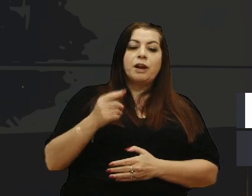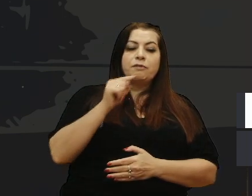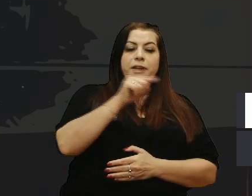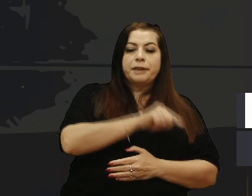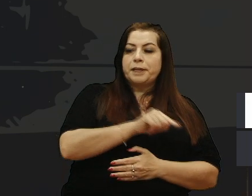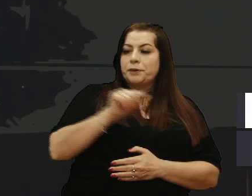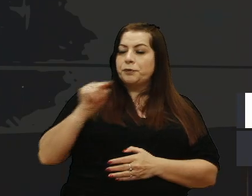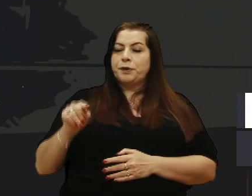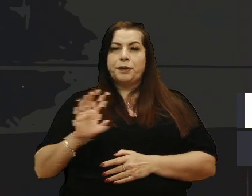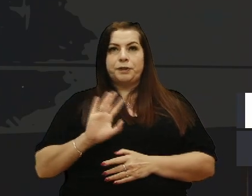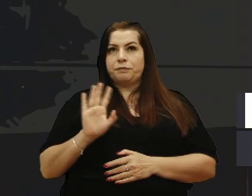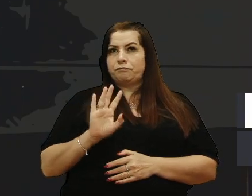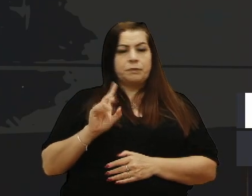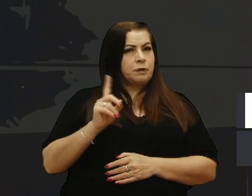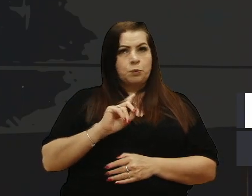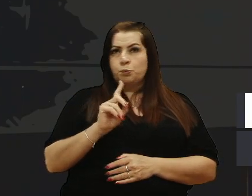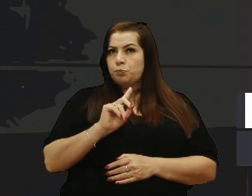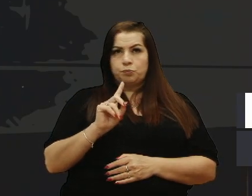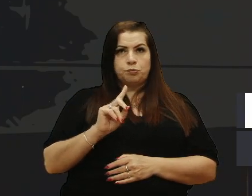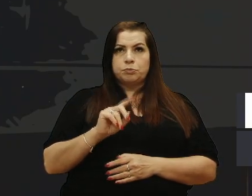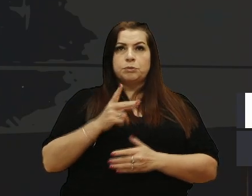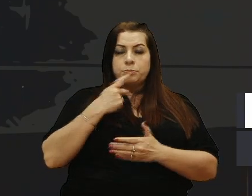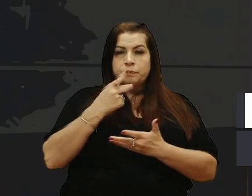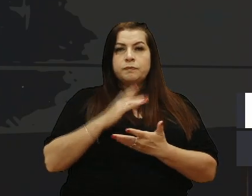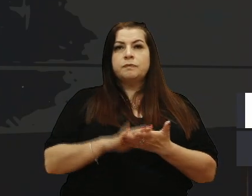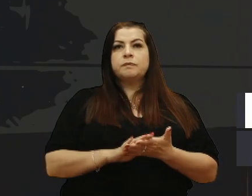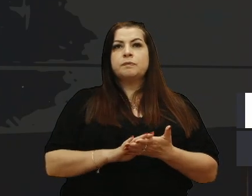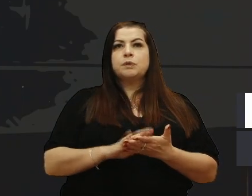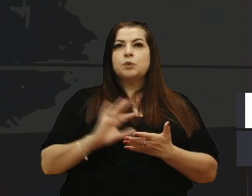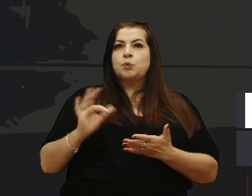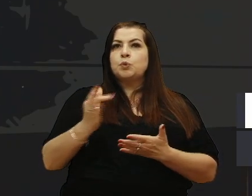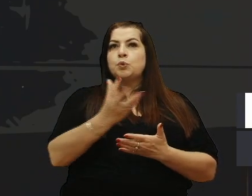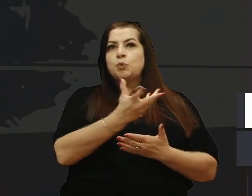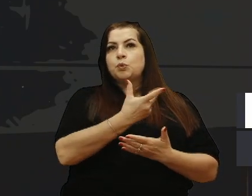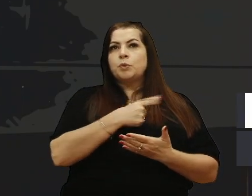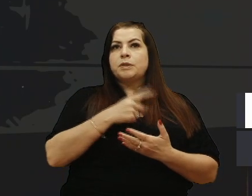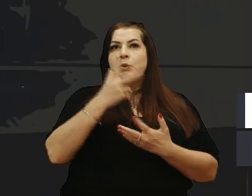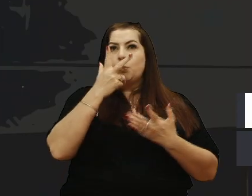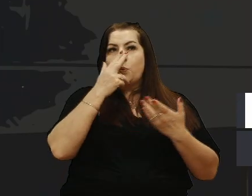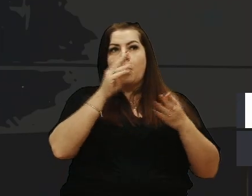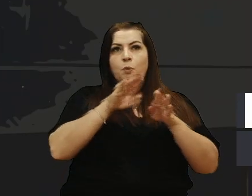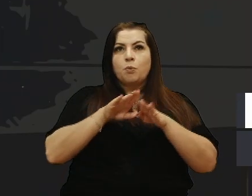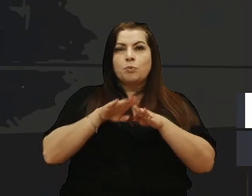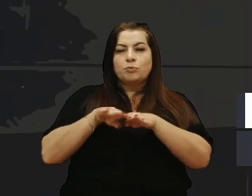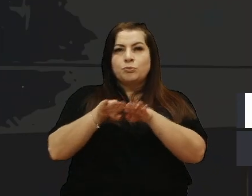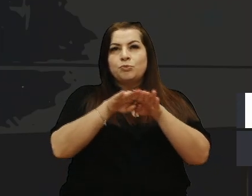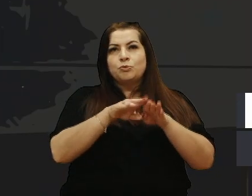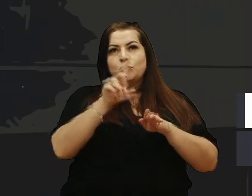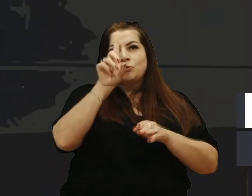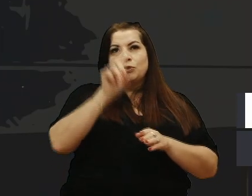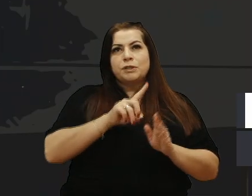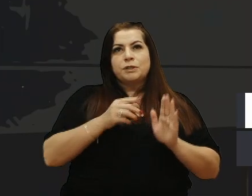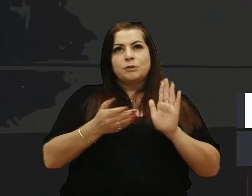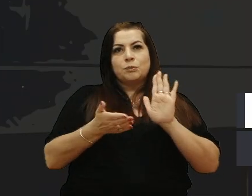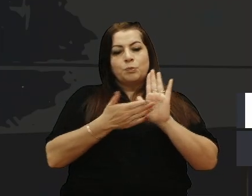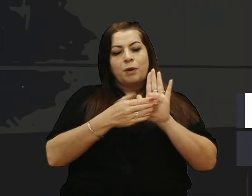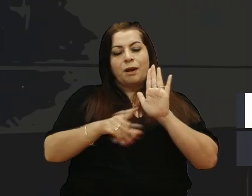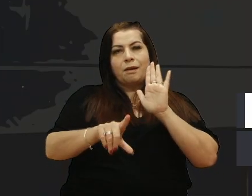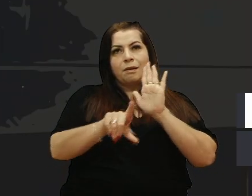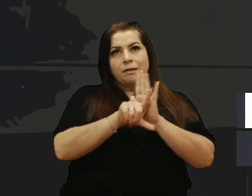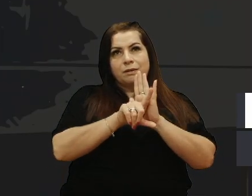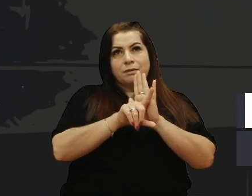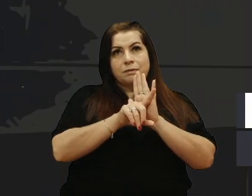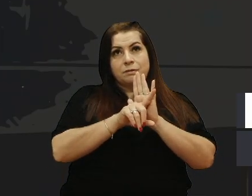ou daquele. Não, eu sempre disse, todos têm que ter o mesmo direito perante a lei, a menos que